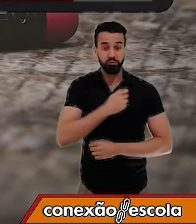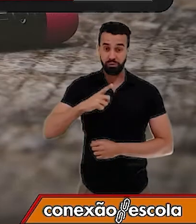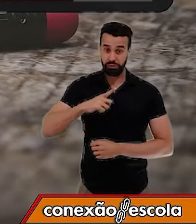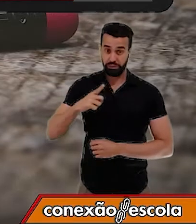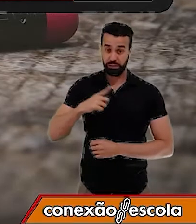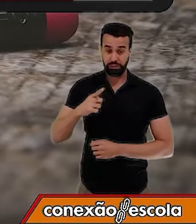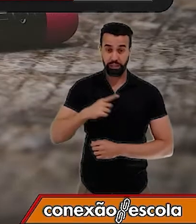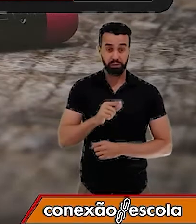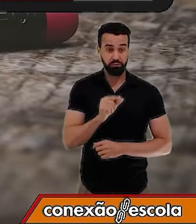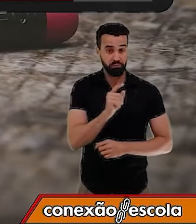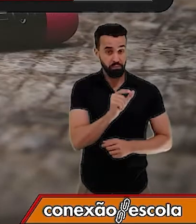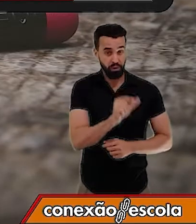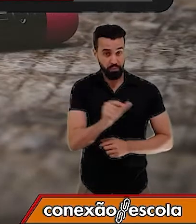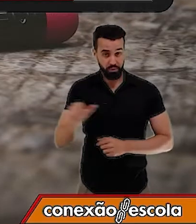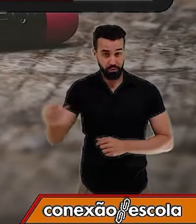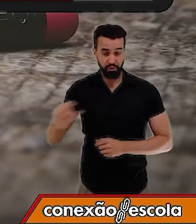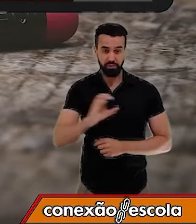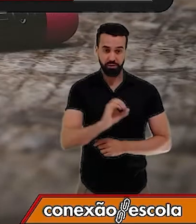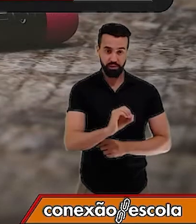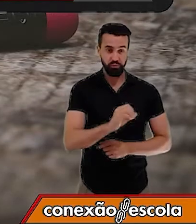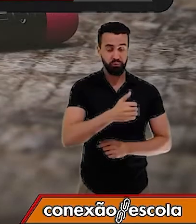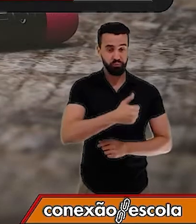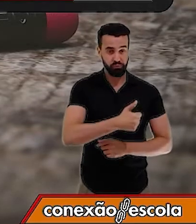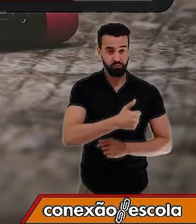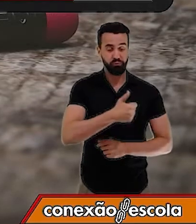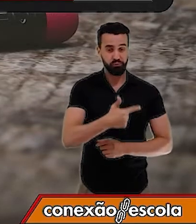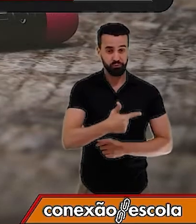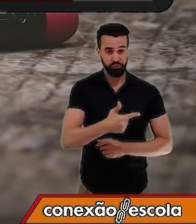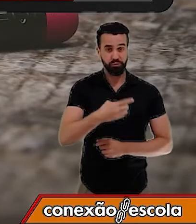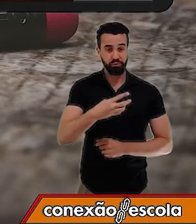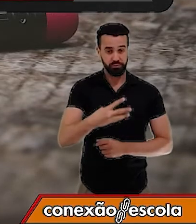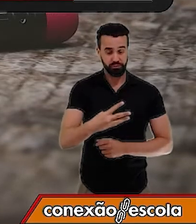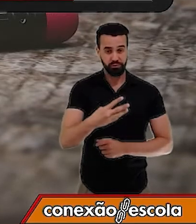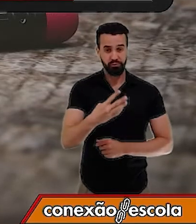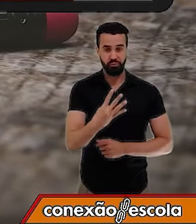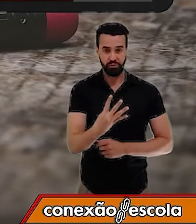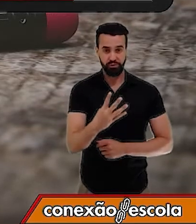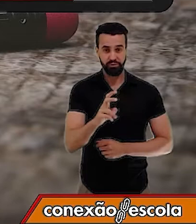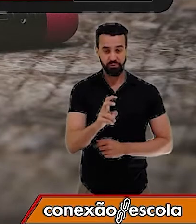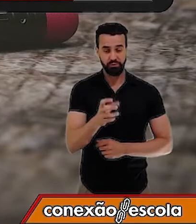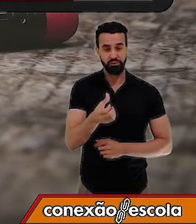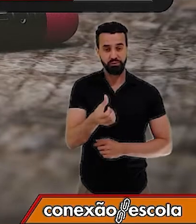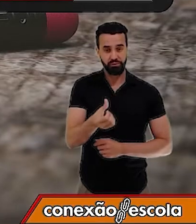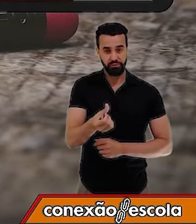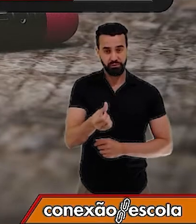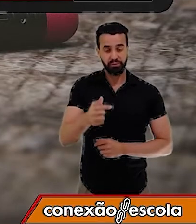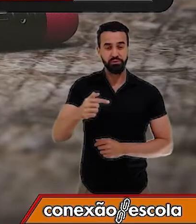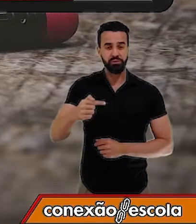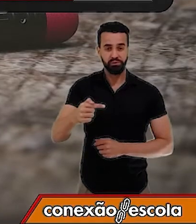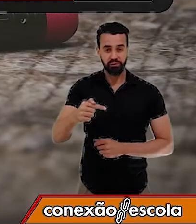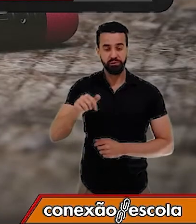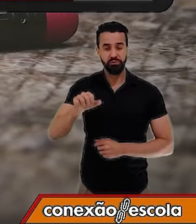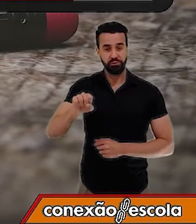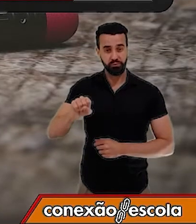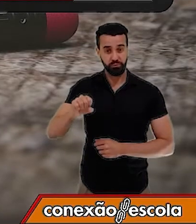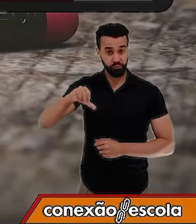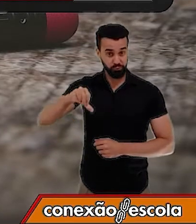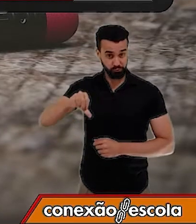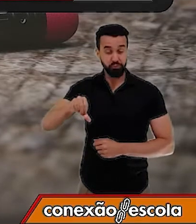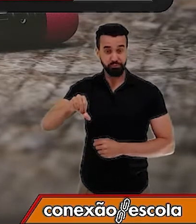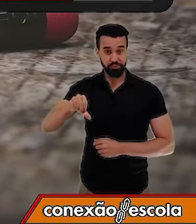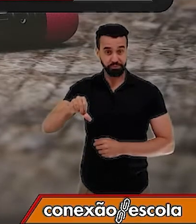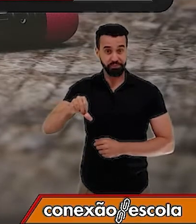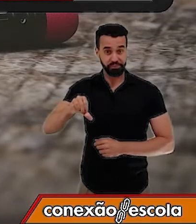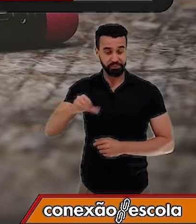algarismos. O 0, 1, 2, 3, 4, 5, 6, 7, 8 e